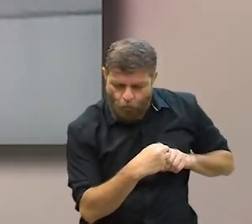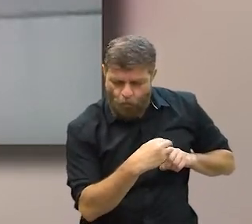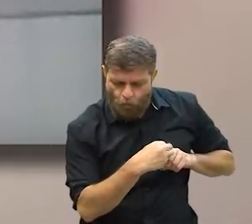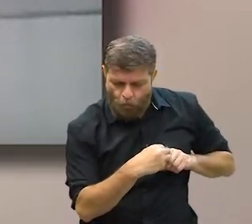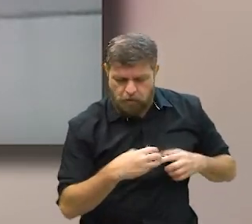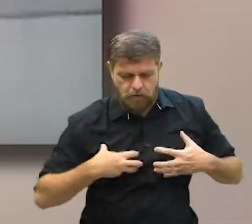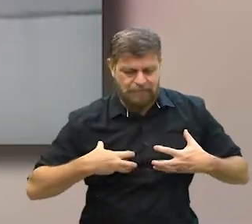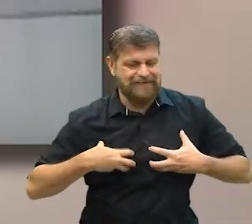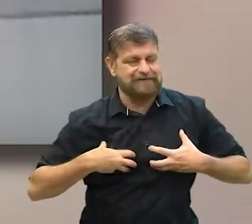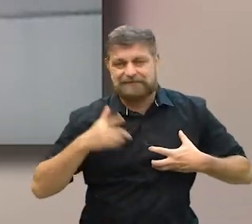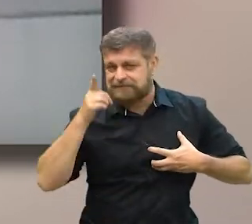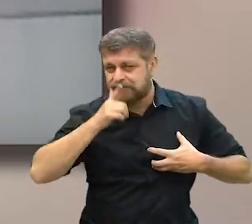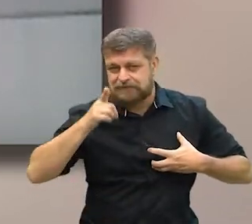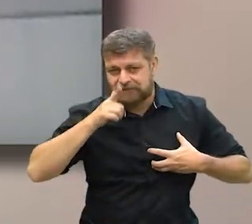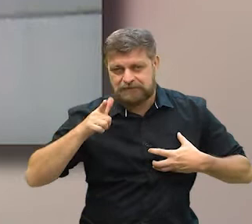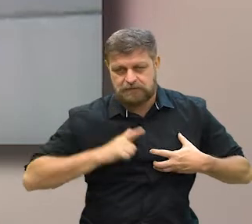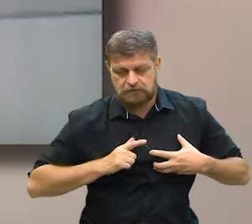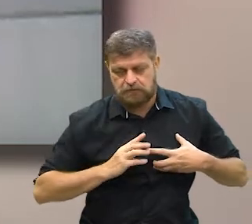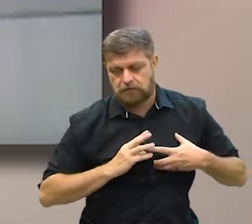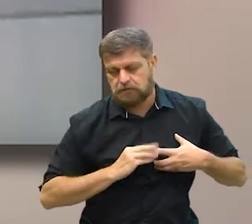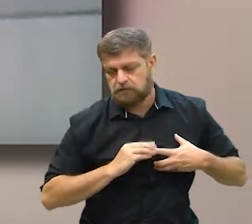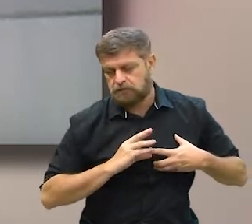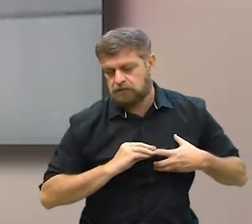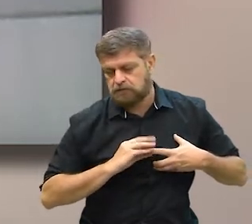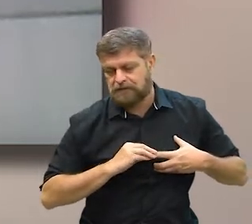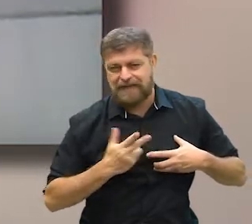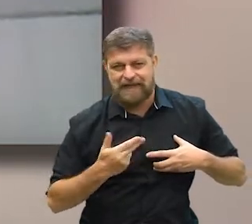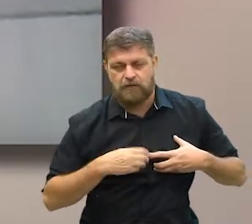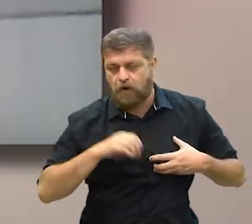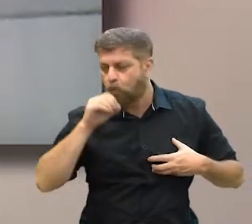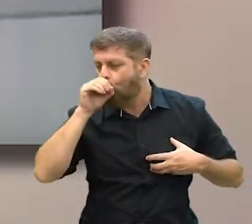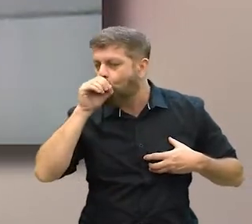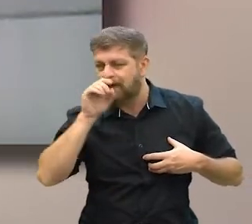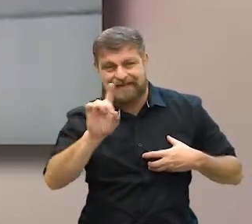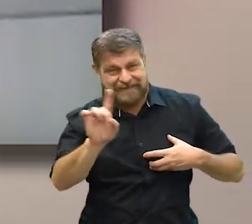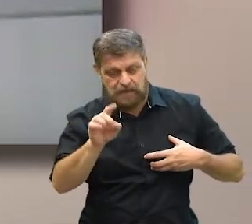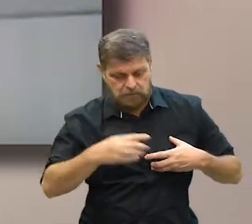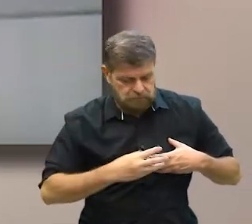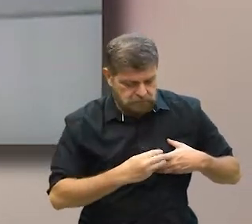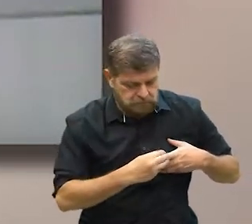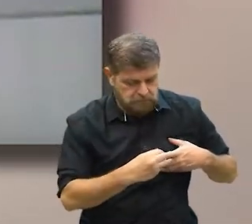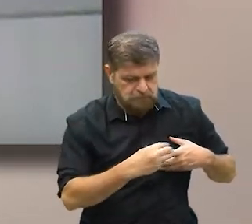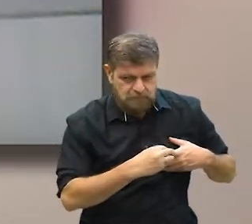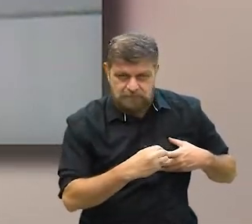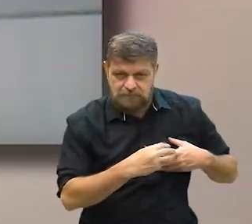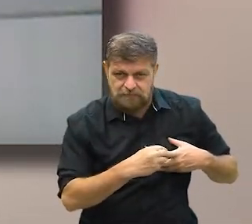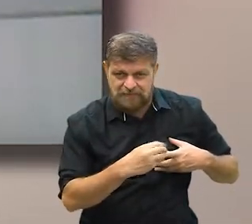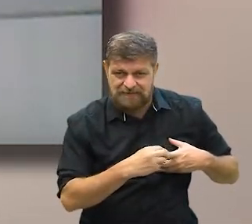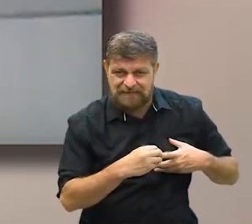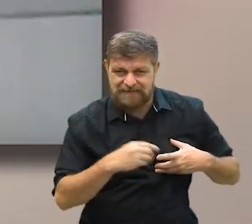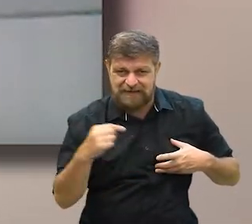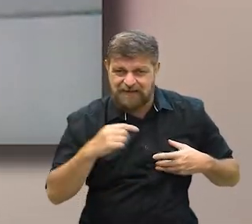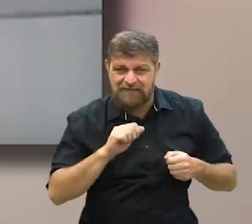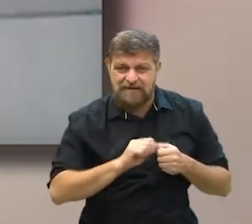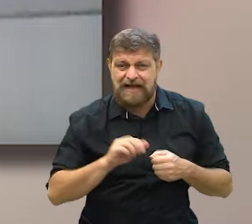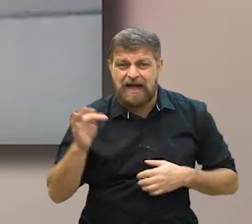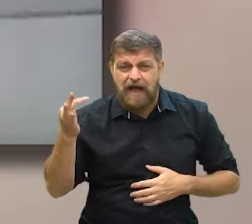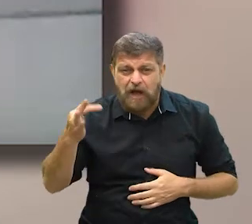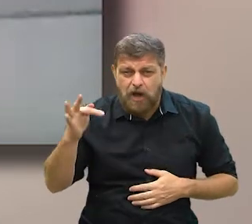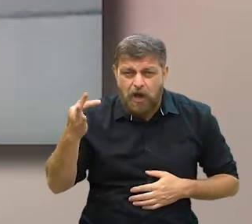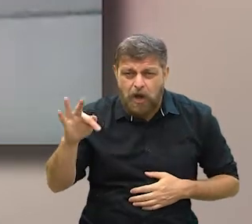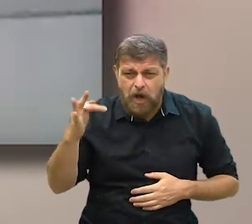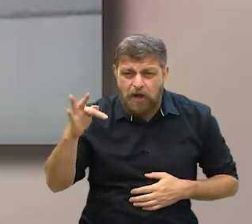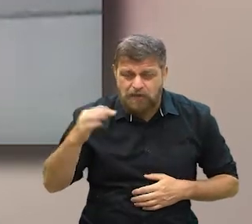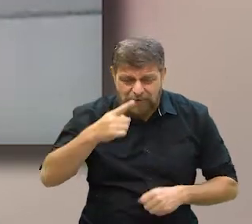ou ele não consegue abocanhar corretamente, né? Então, ele fica só sugando o mamilo,